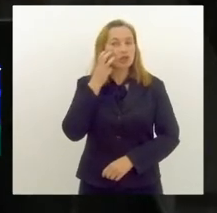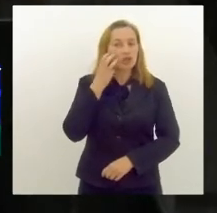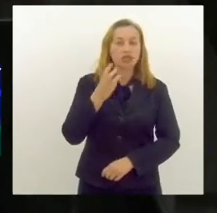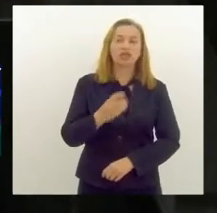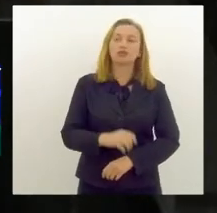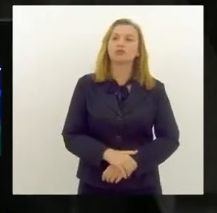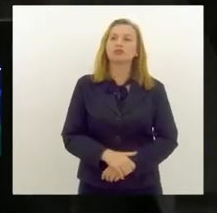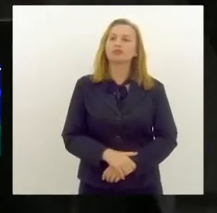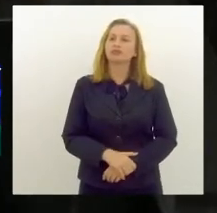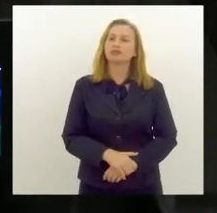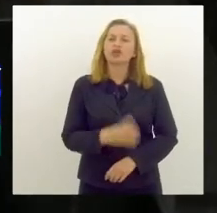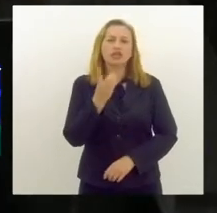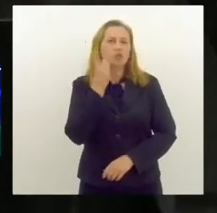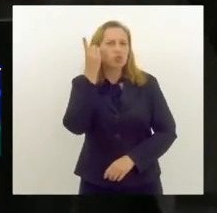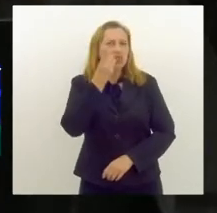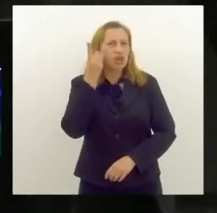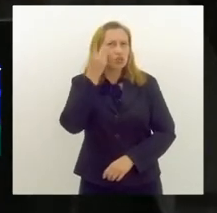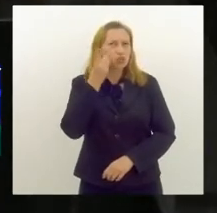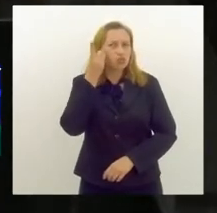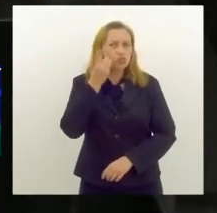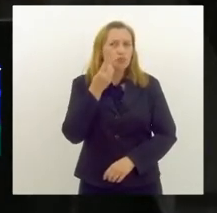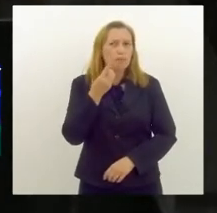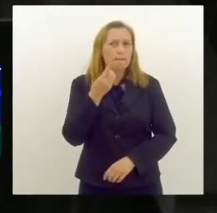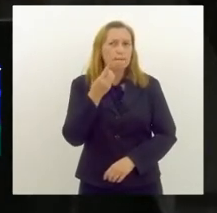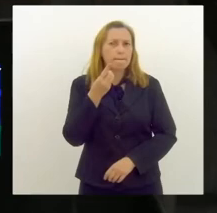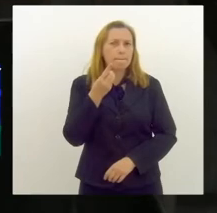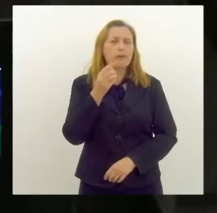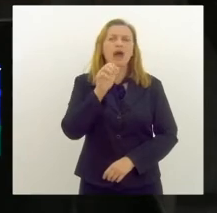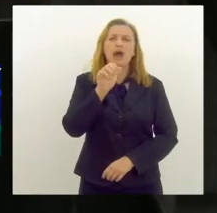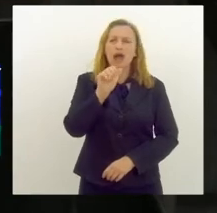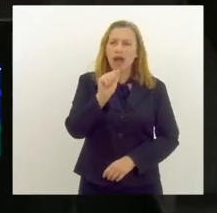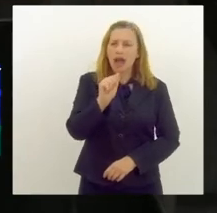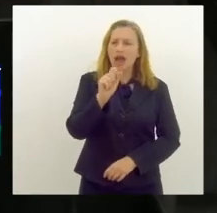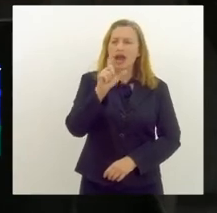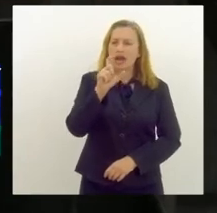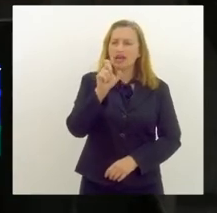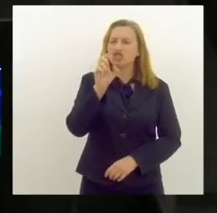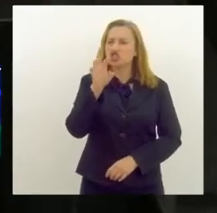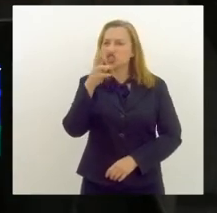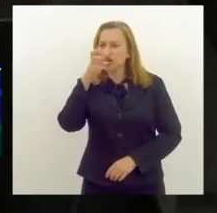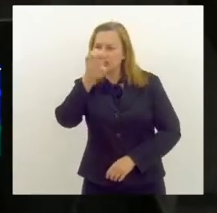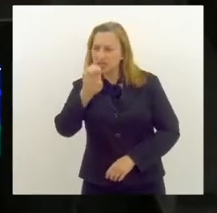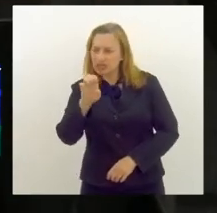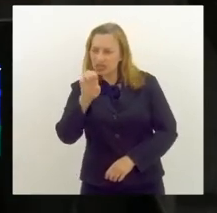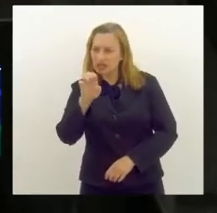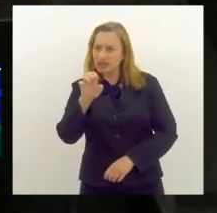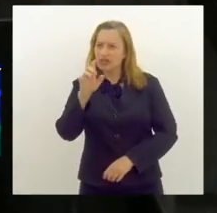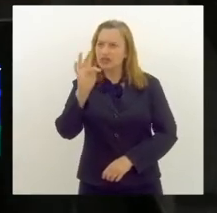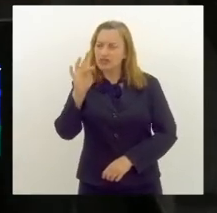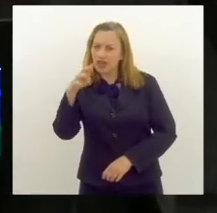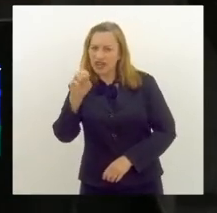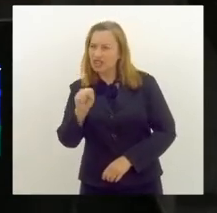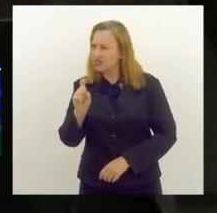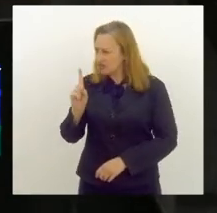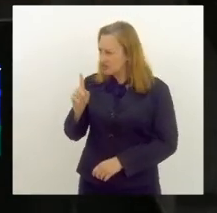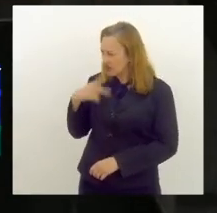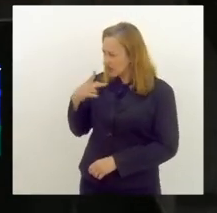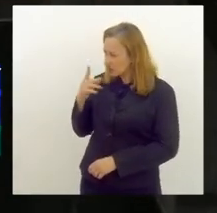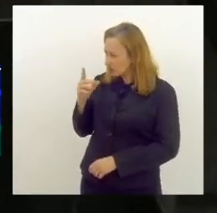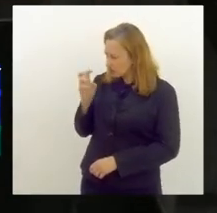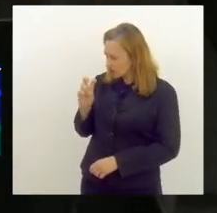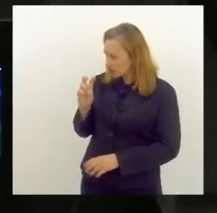Carneiro, deputado Alexandre Freitas. Não sei se eu falei os 5, falei.